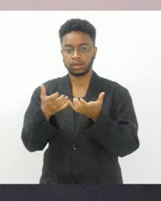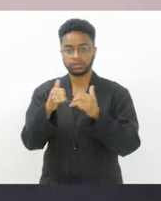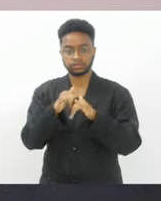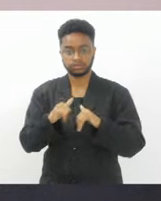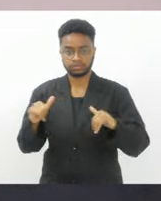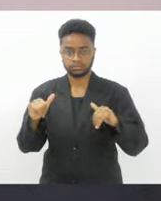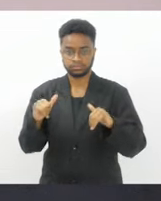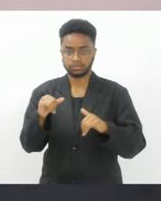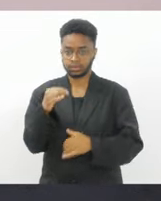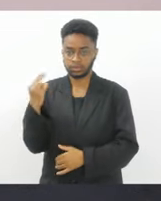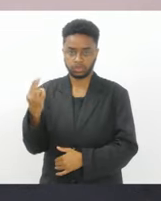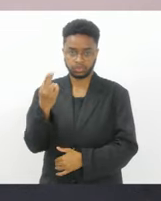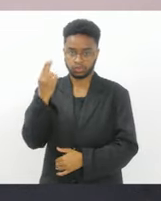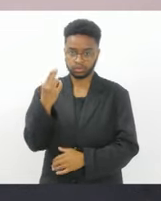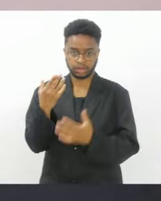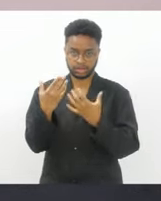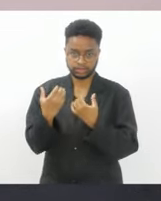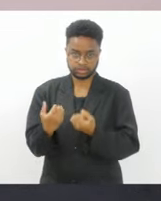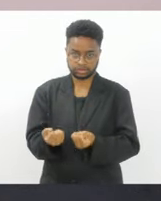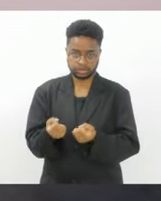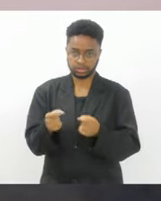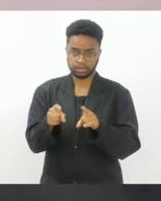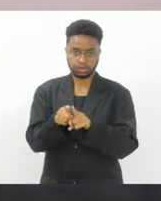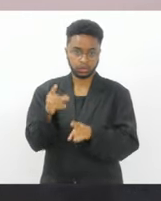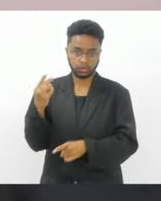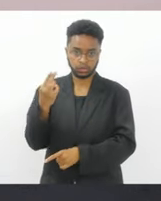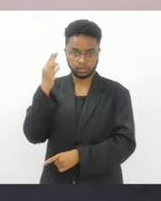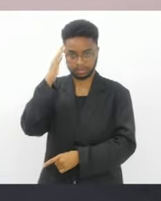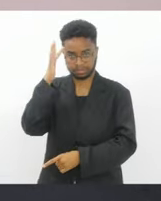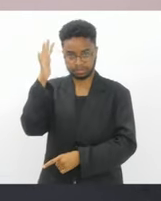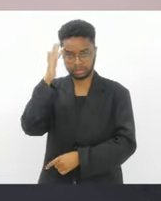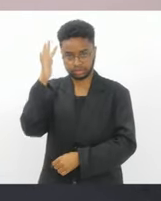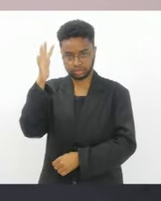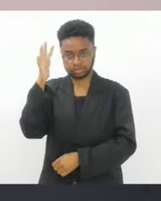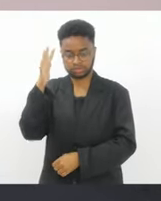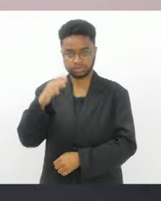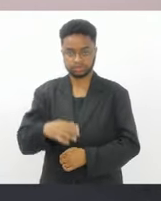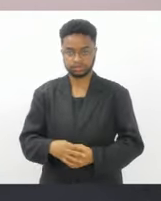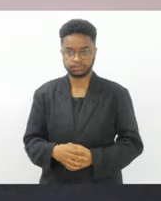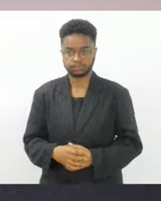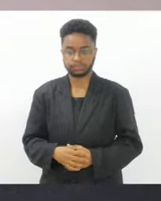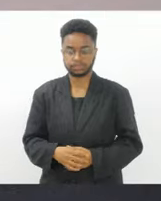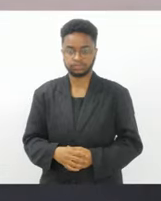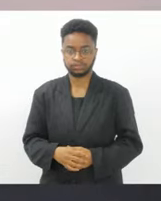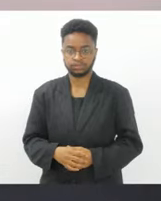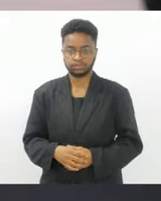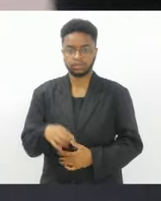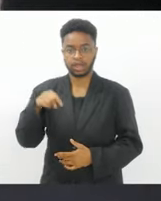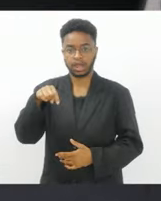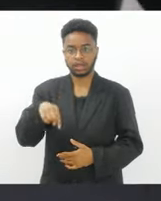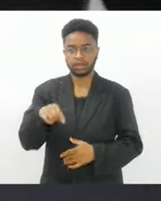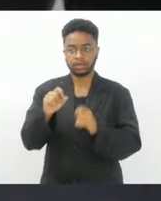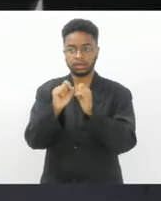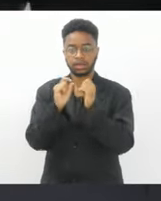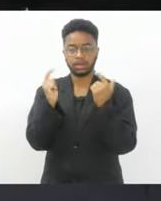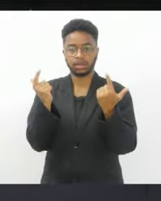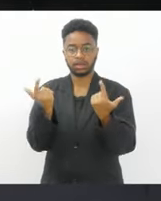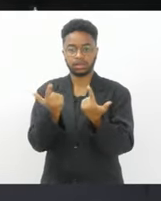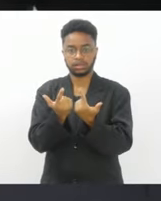não é possível e é inimaginável que a Assembleia Legislativa